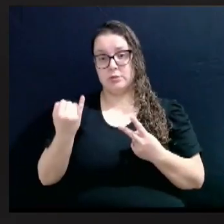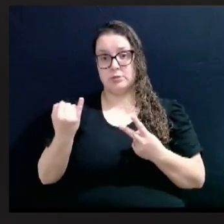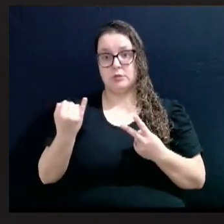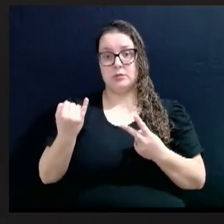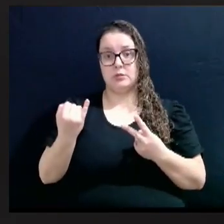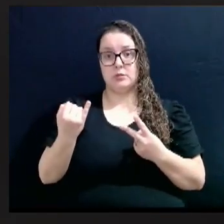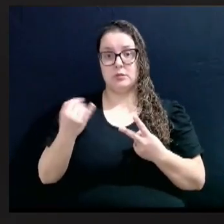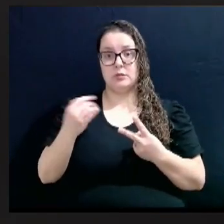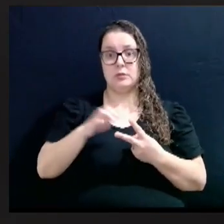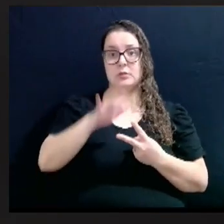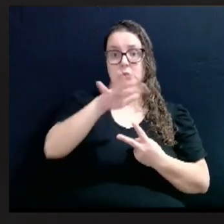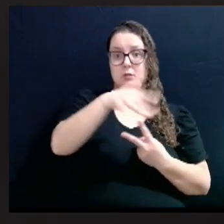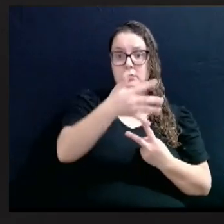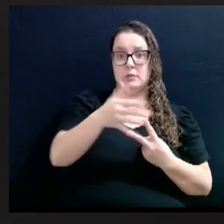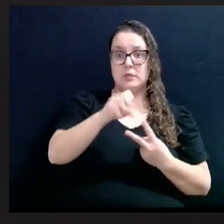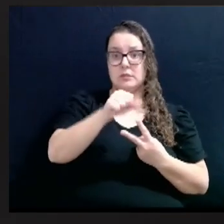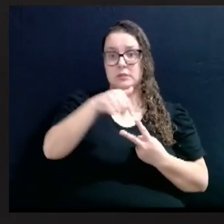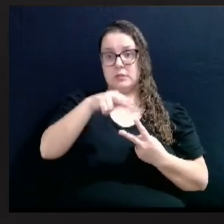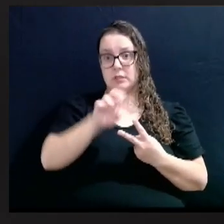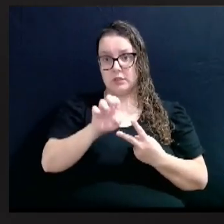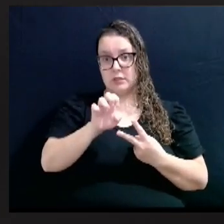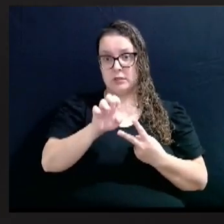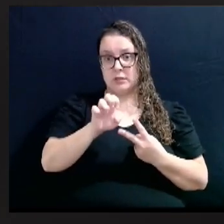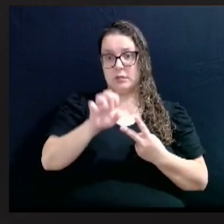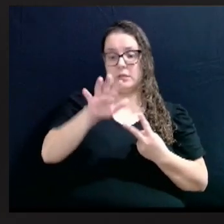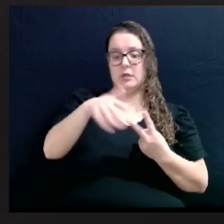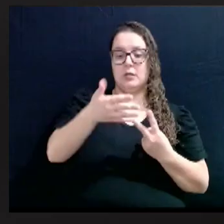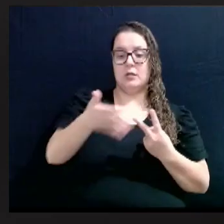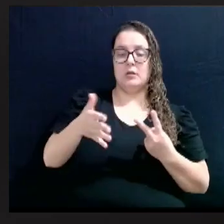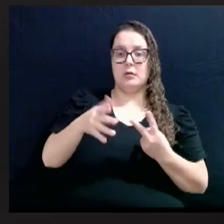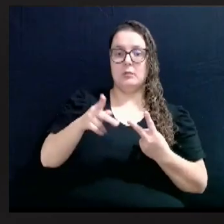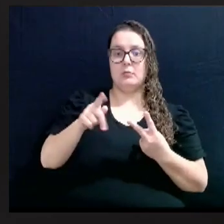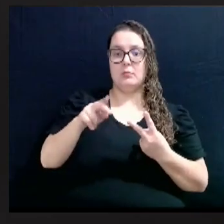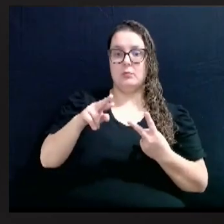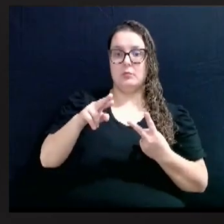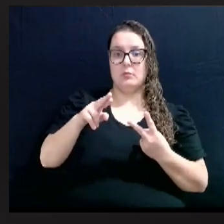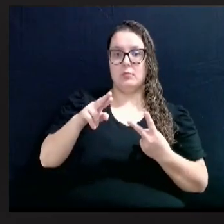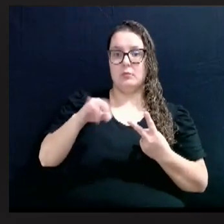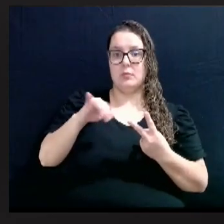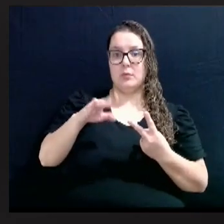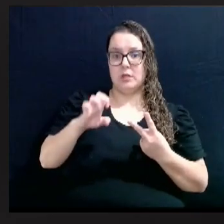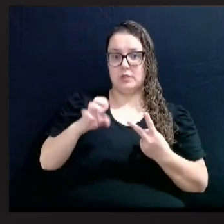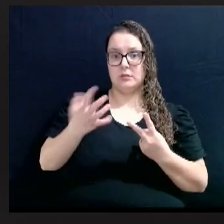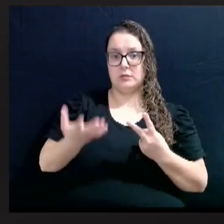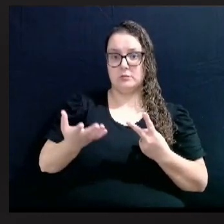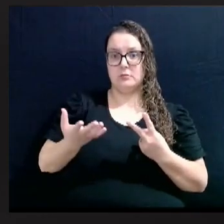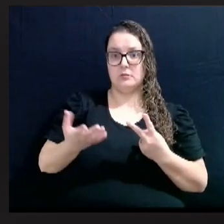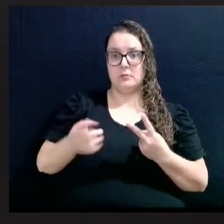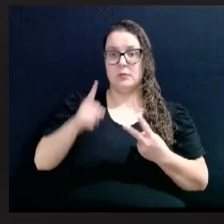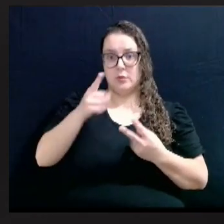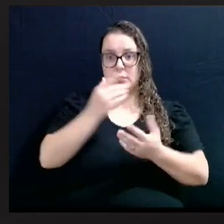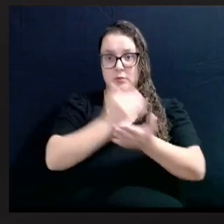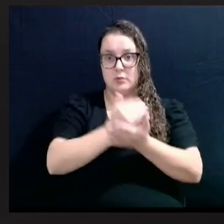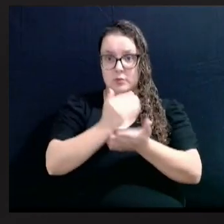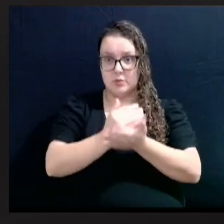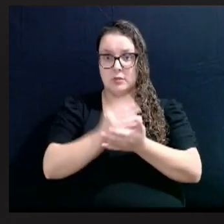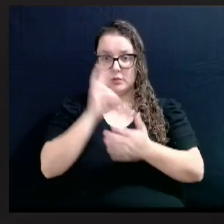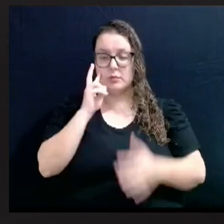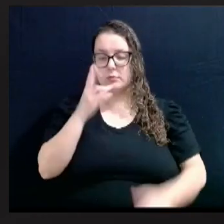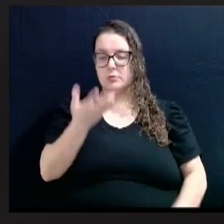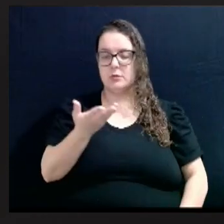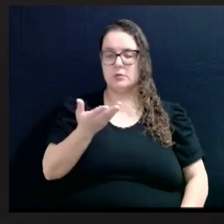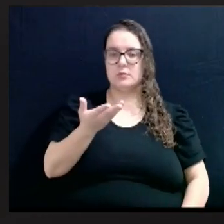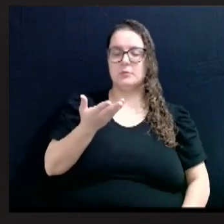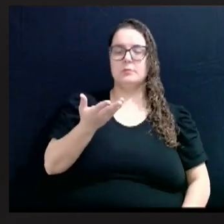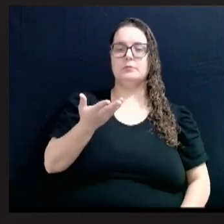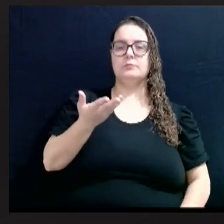SAC e a tabela Price. E sempre que você for financiar, você deve ter ido financiar aí, e o